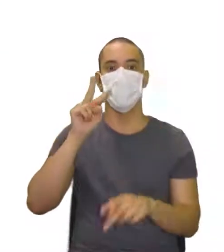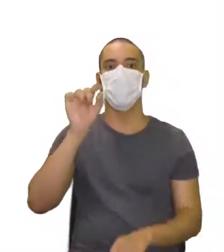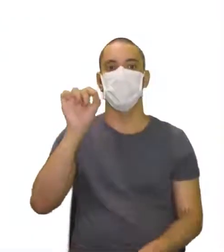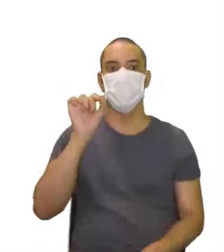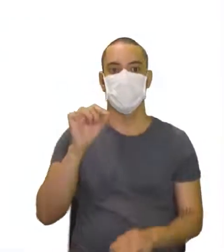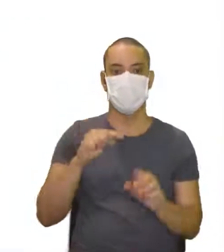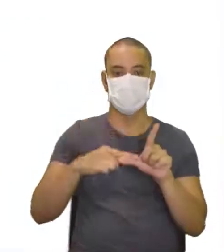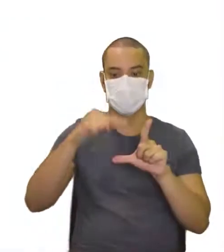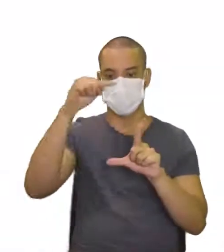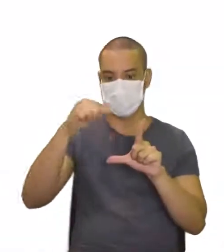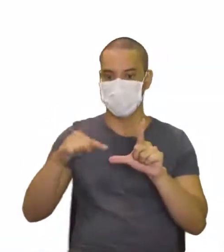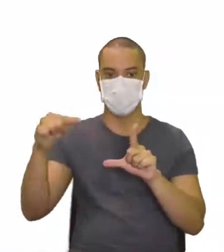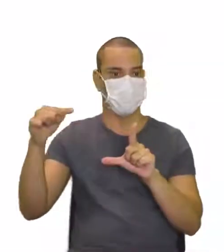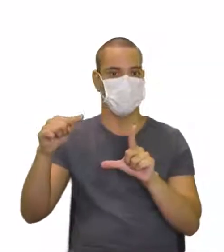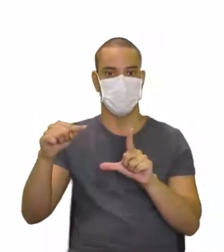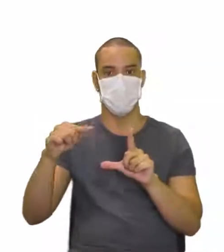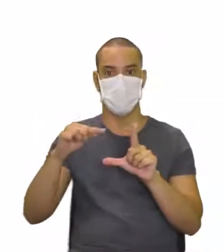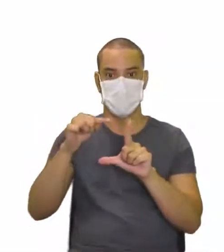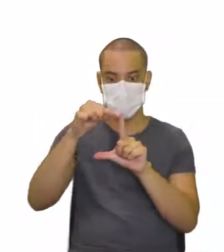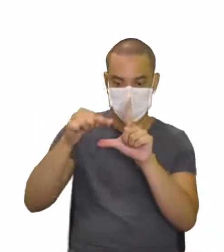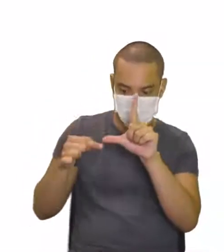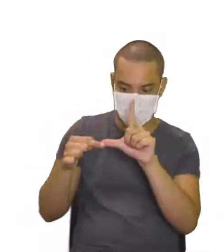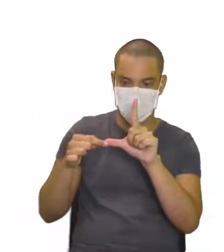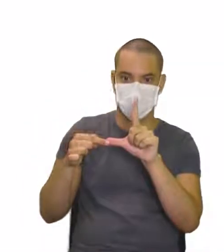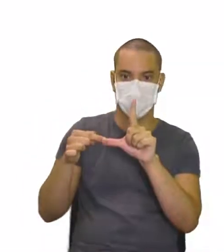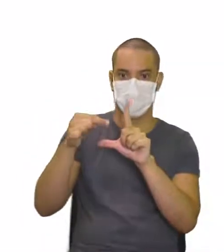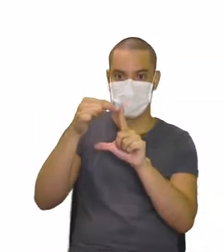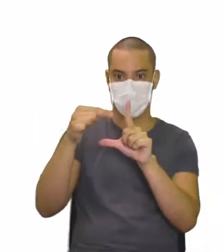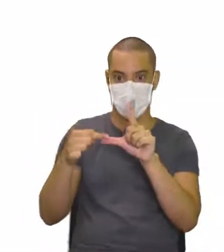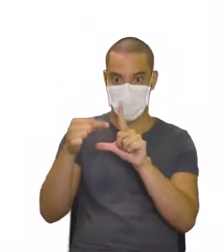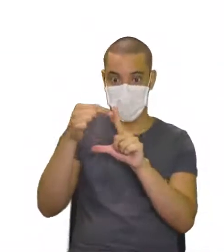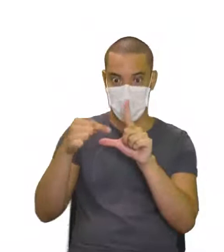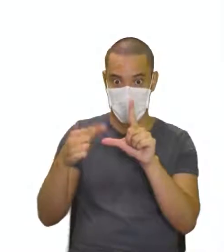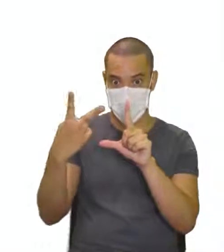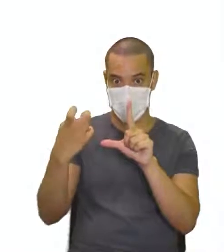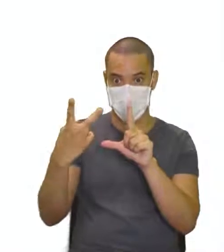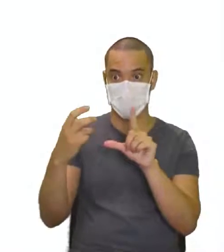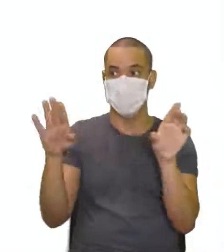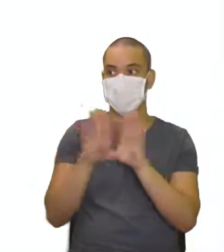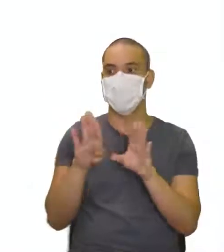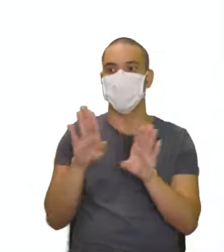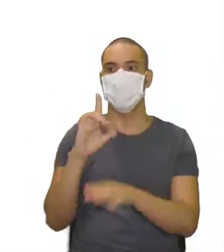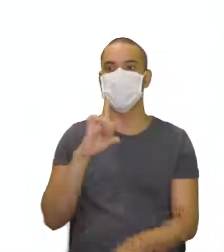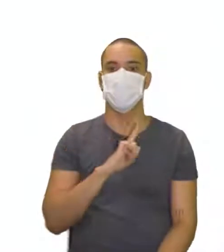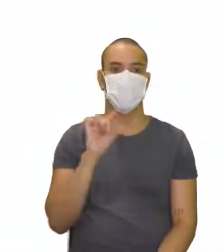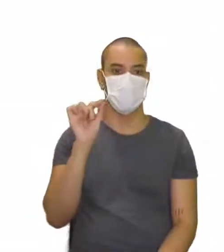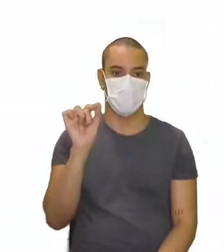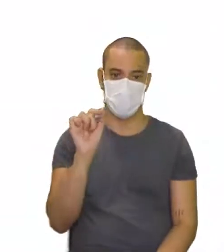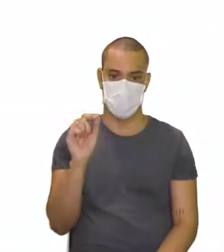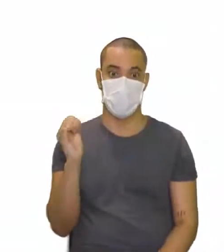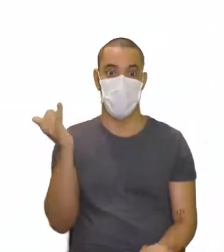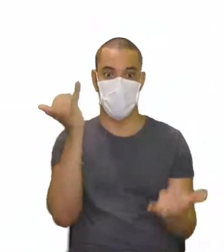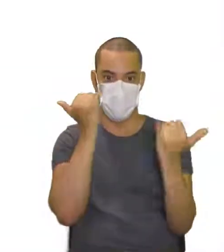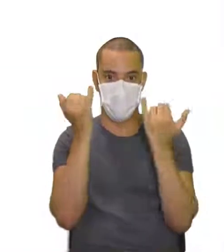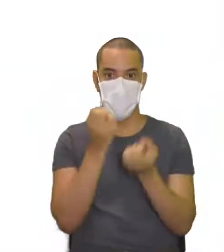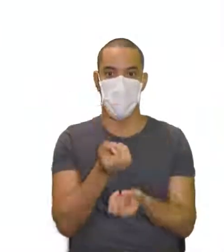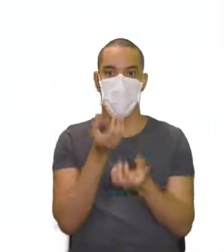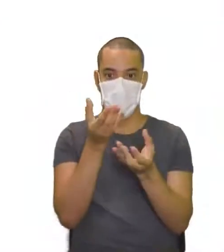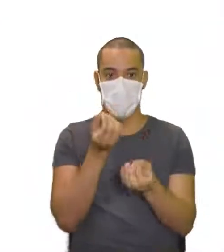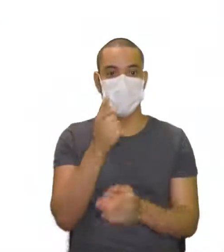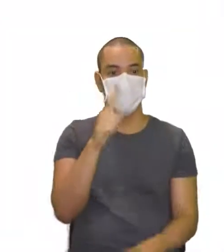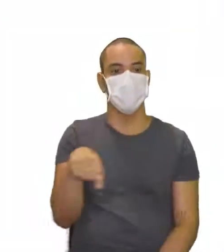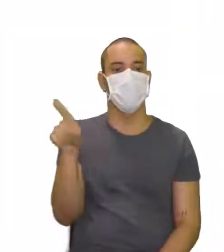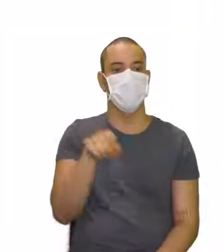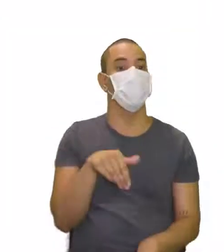reta decrescente, ok? E ali nós vamos ter o seguinte: com base nessas informações,